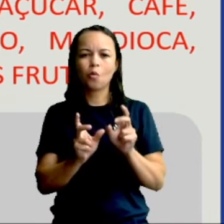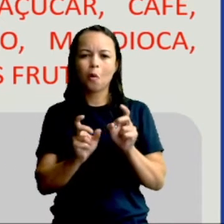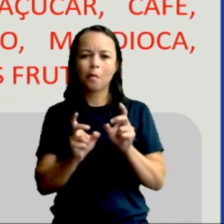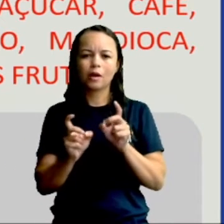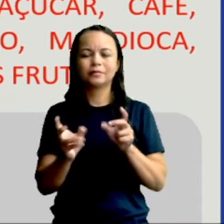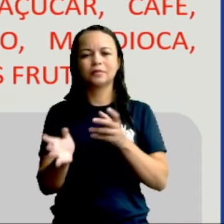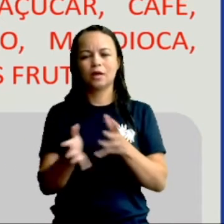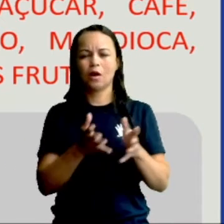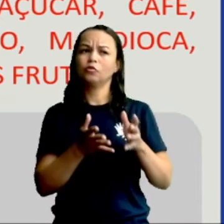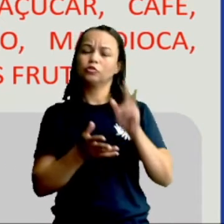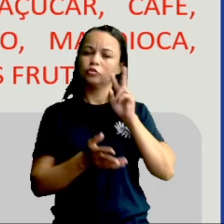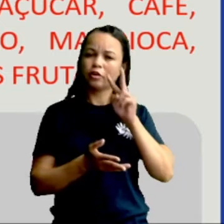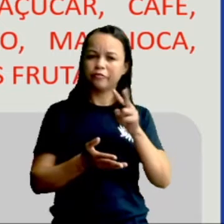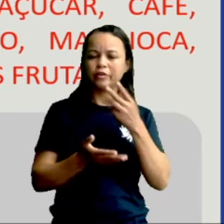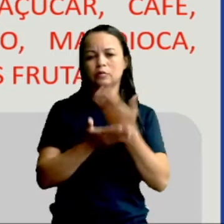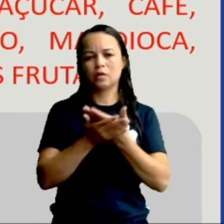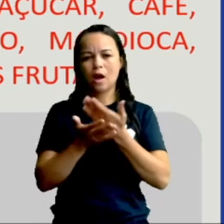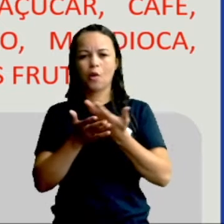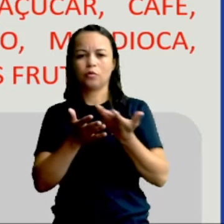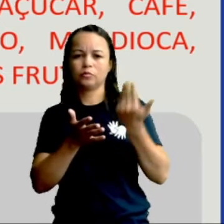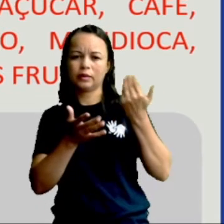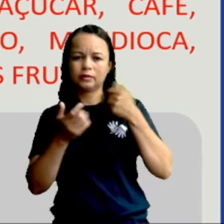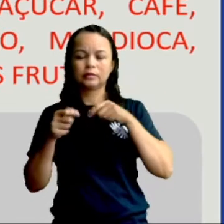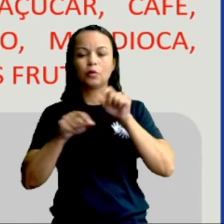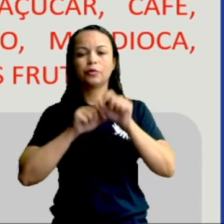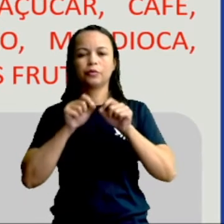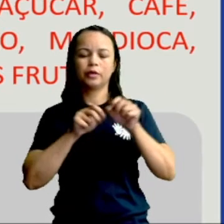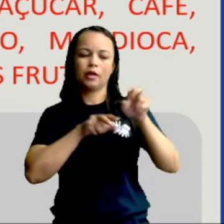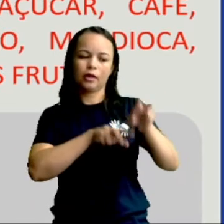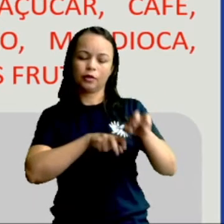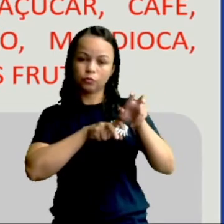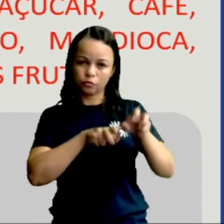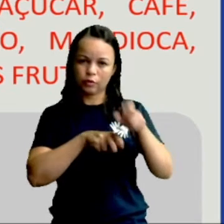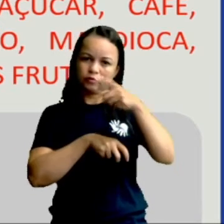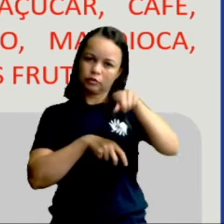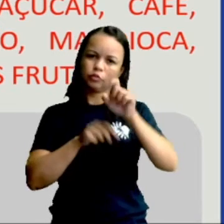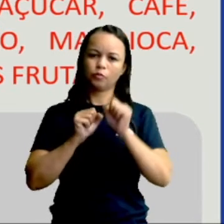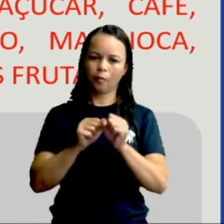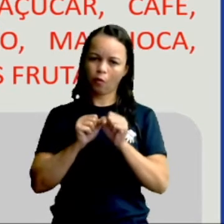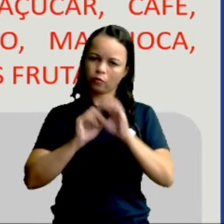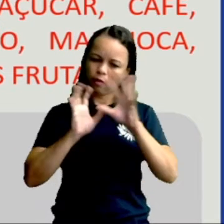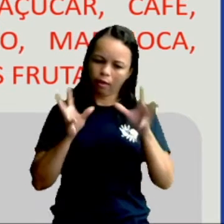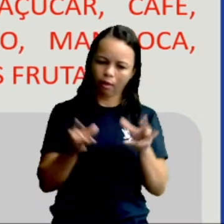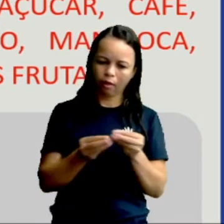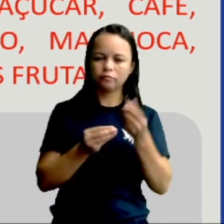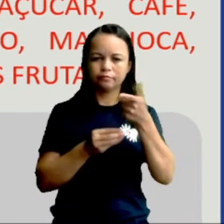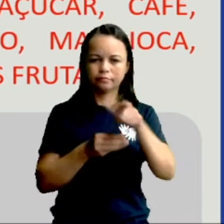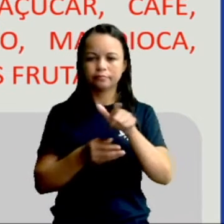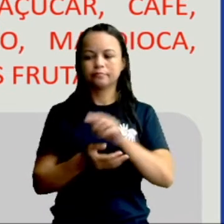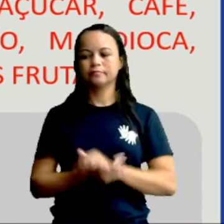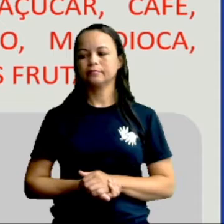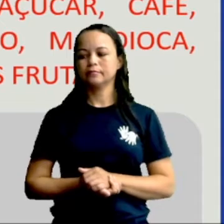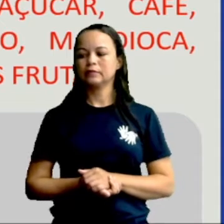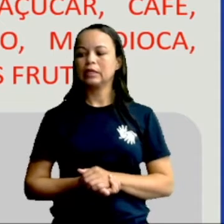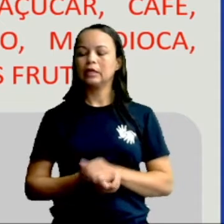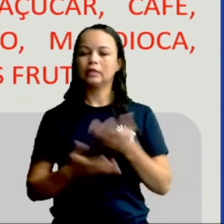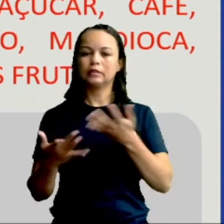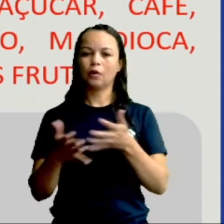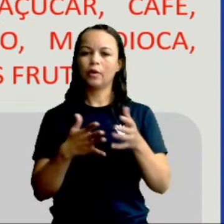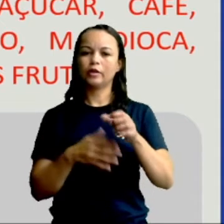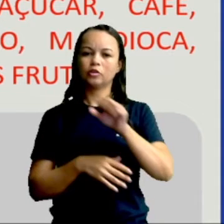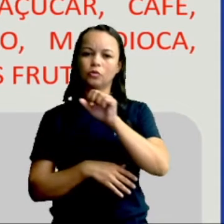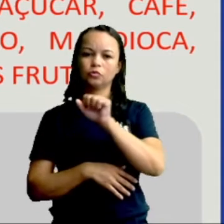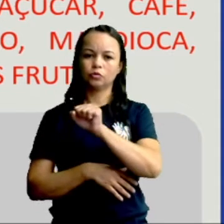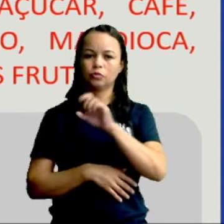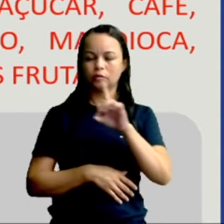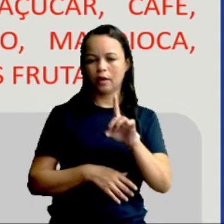Que já tivemos aqui algumas aulas sobre os tipos de agricultura. É só você revisar. O tipo de agricultura que predomina na região sudeste é a